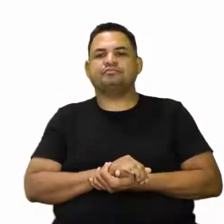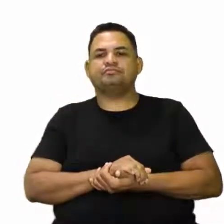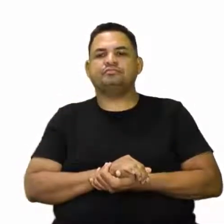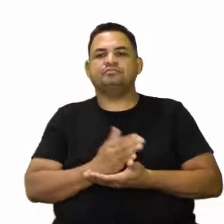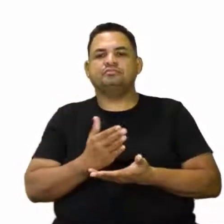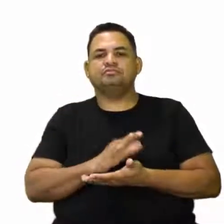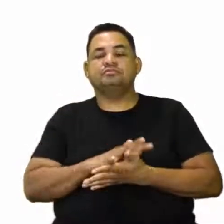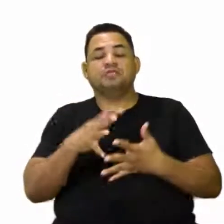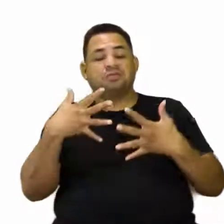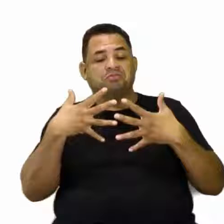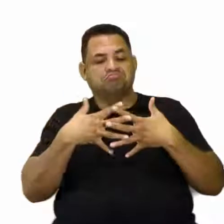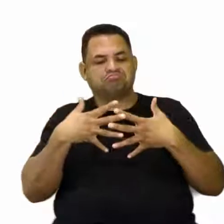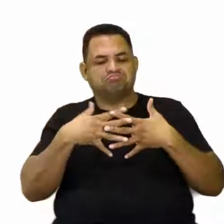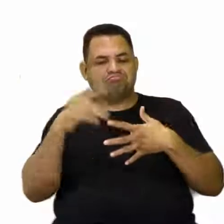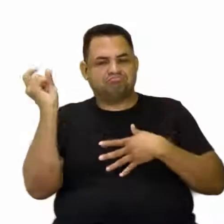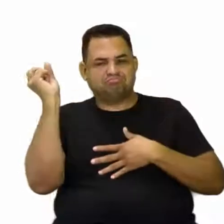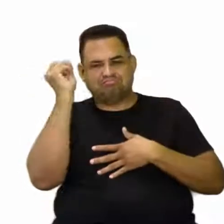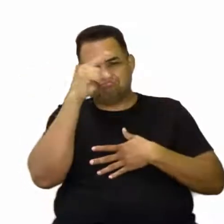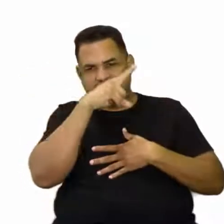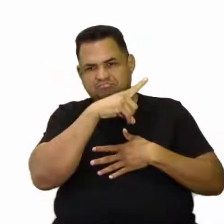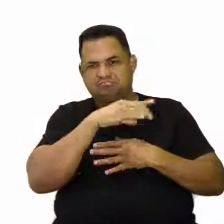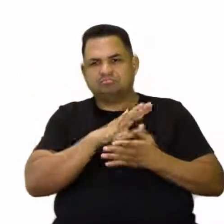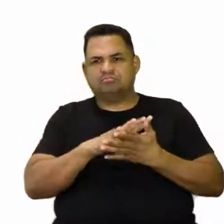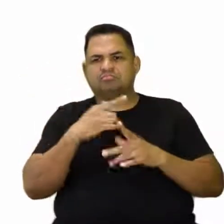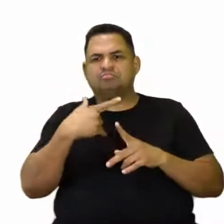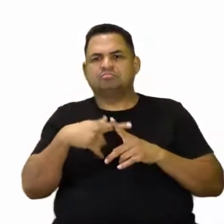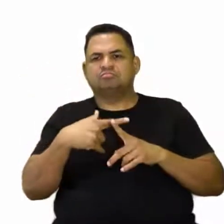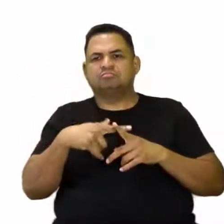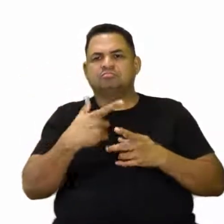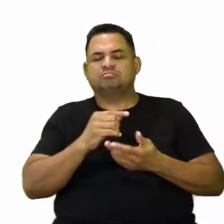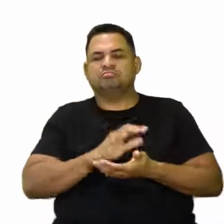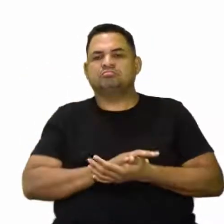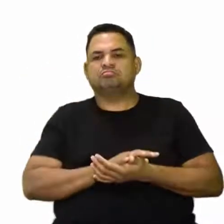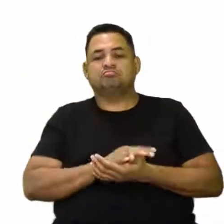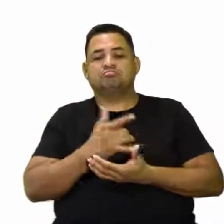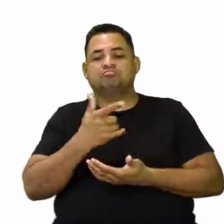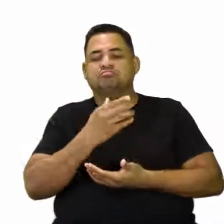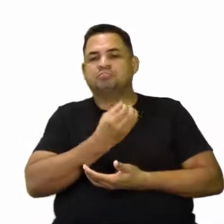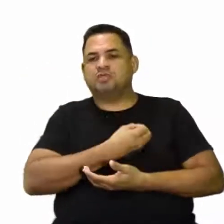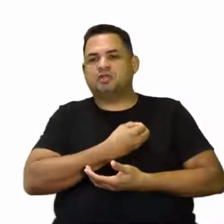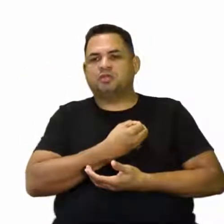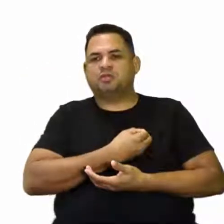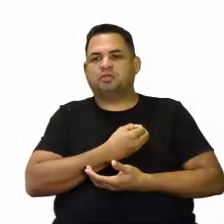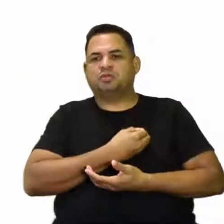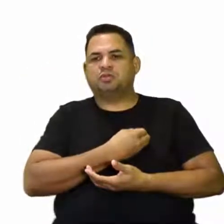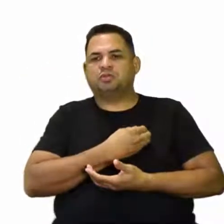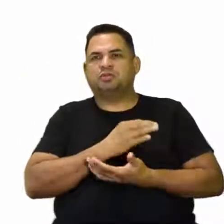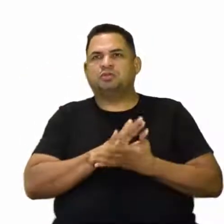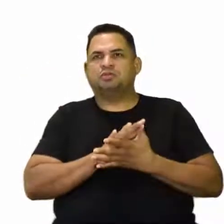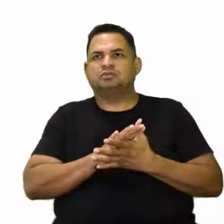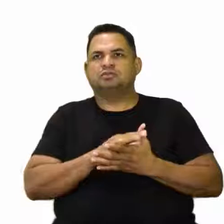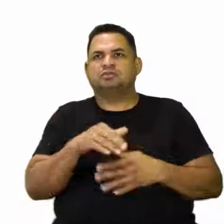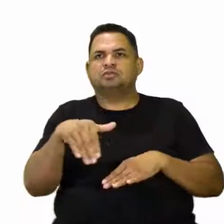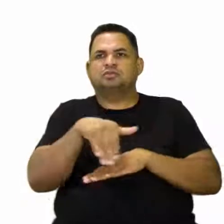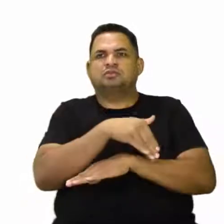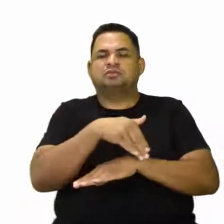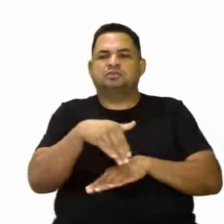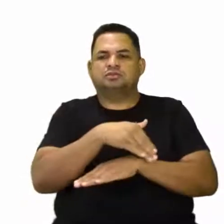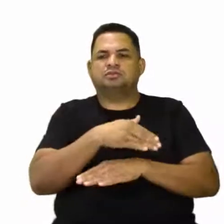endereços na Costa Rica é algo difícil. Por quê? Porque as casas não têm número e muitas ruas também não